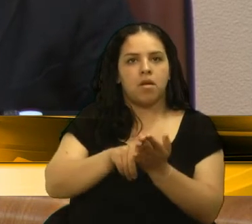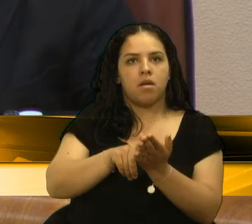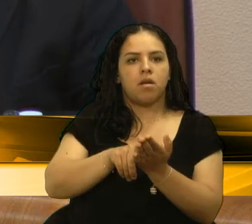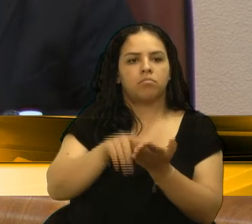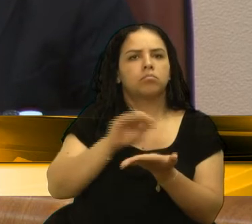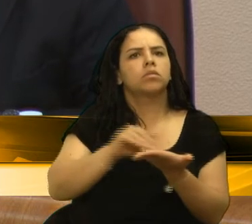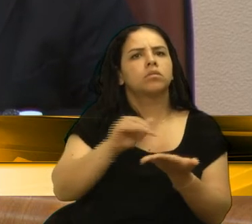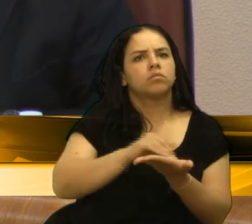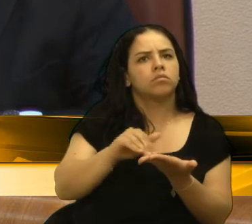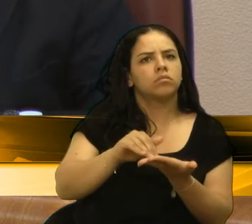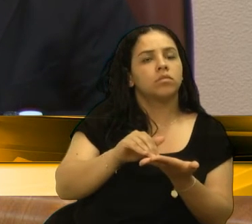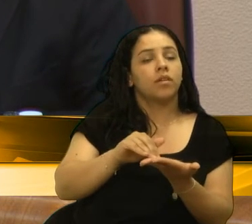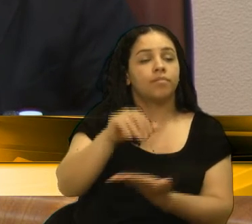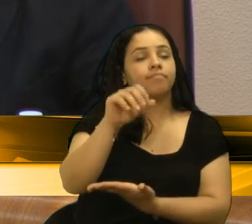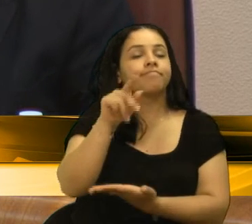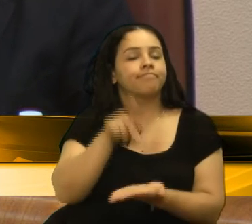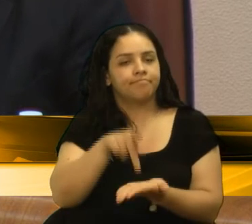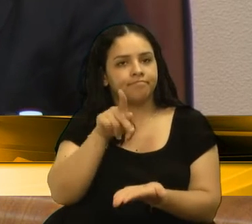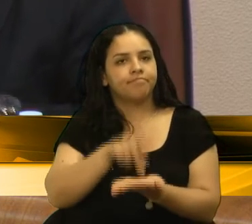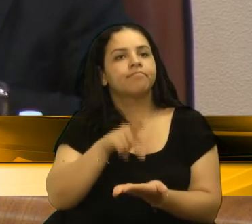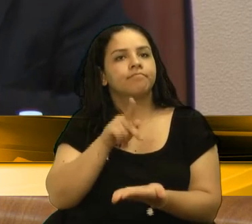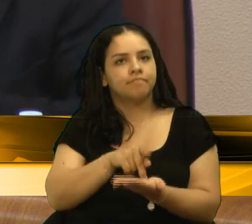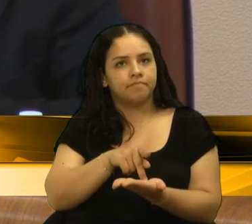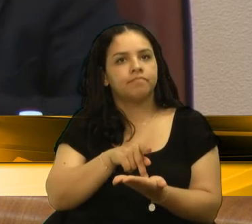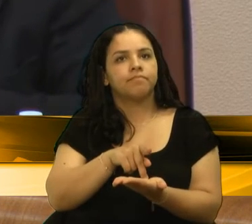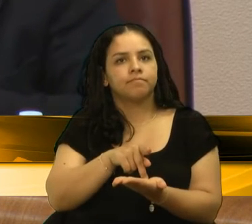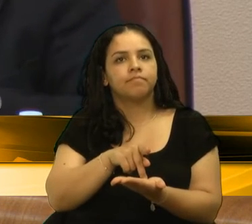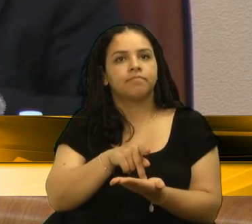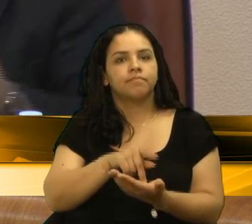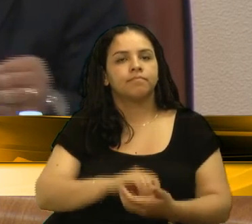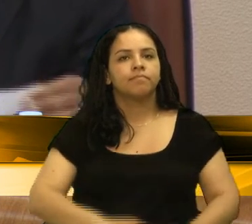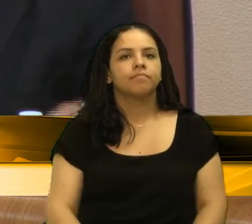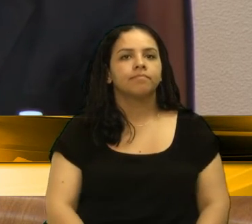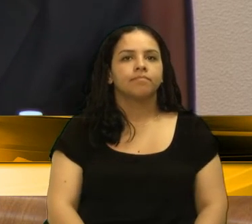Rossi, exatamente, exatamente.